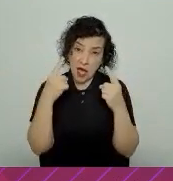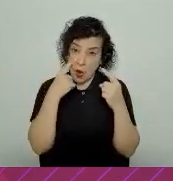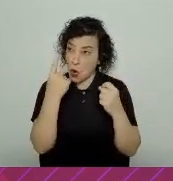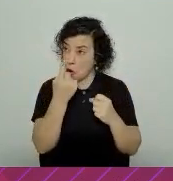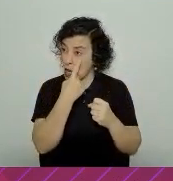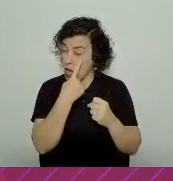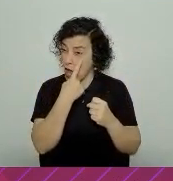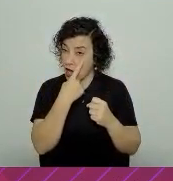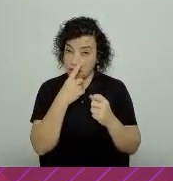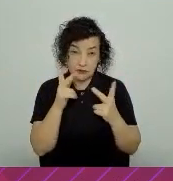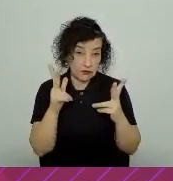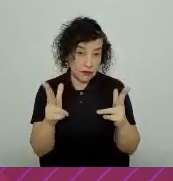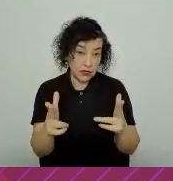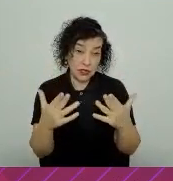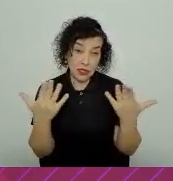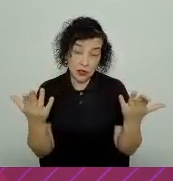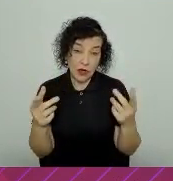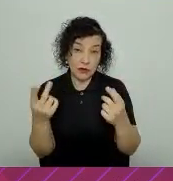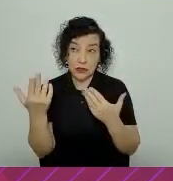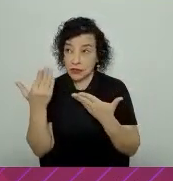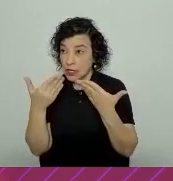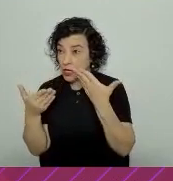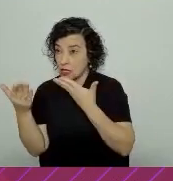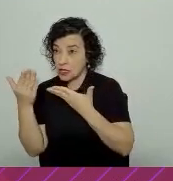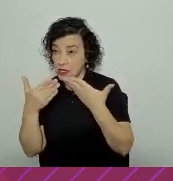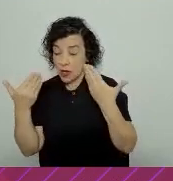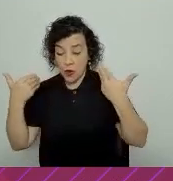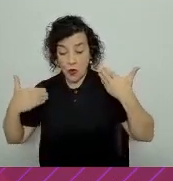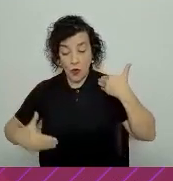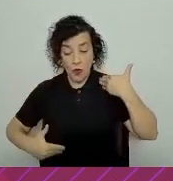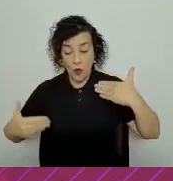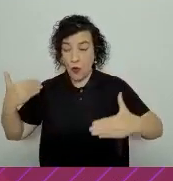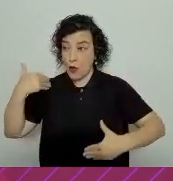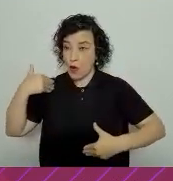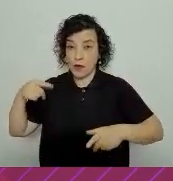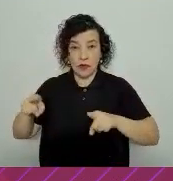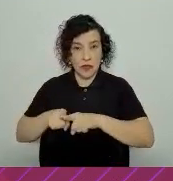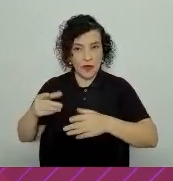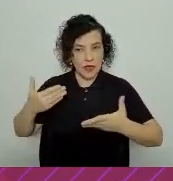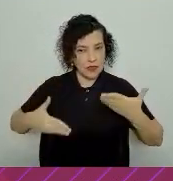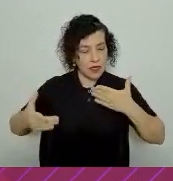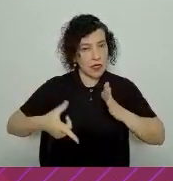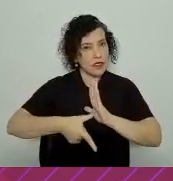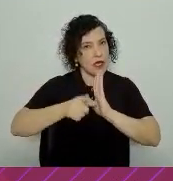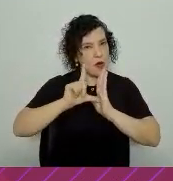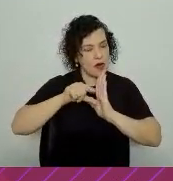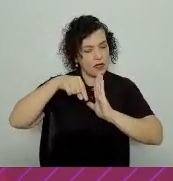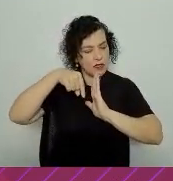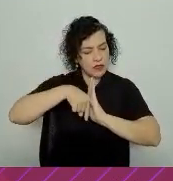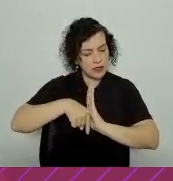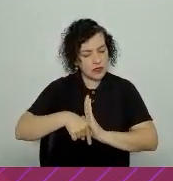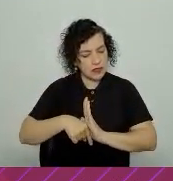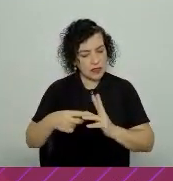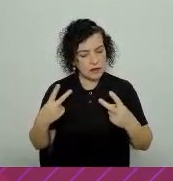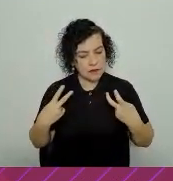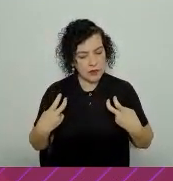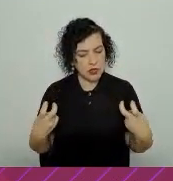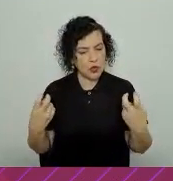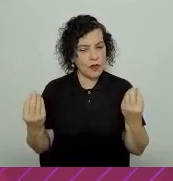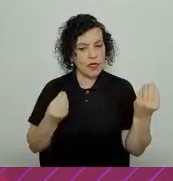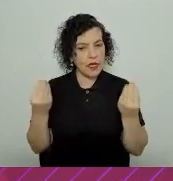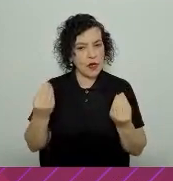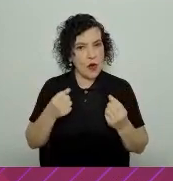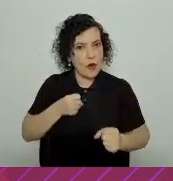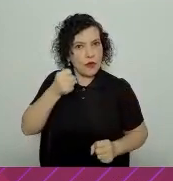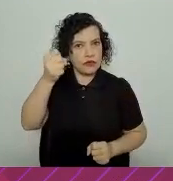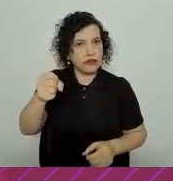como interação o nosso corpo como interação a gente vai ter que conhecer o nosso corpo no espaço né então